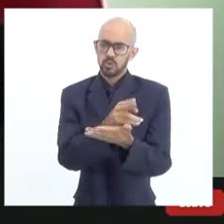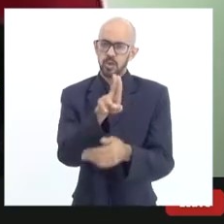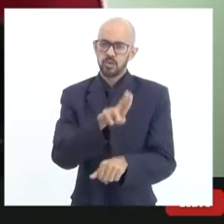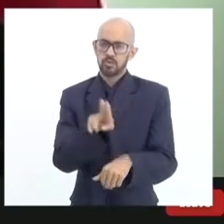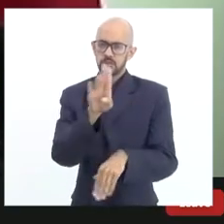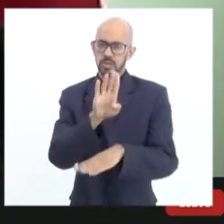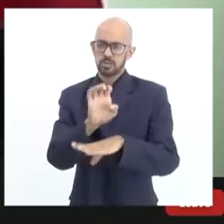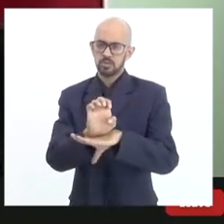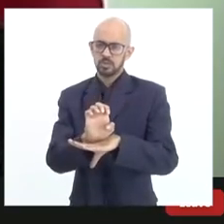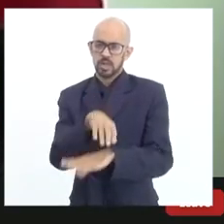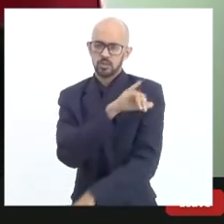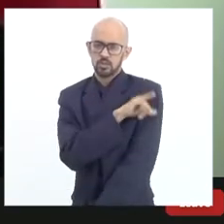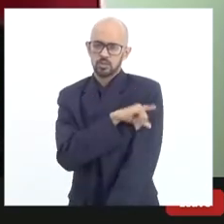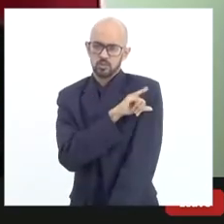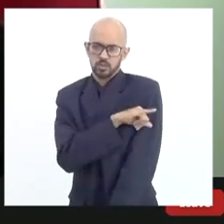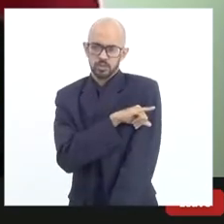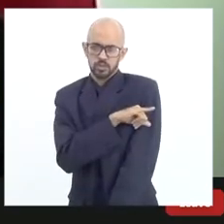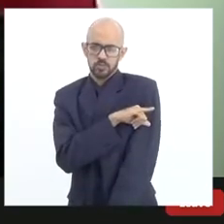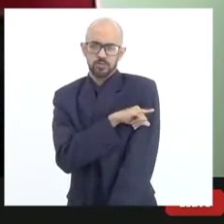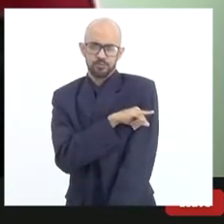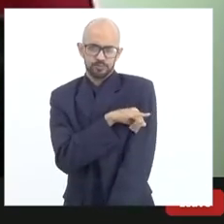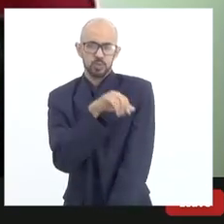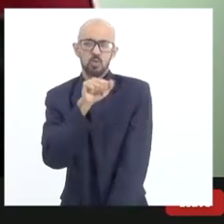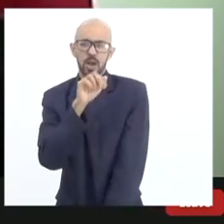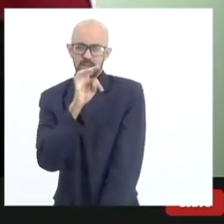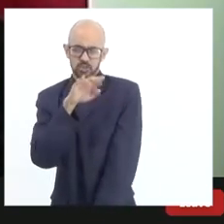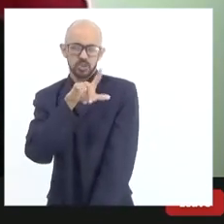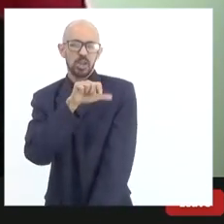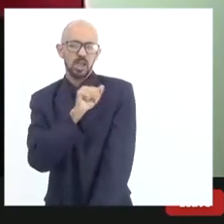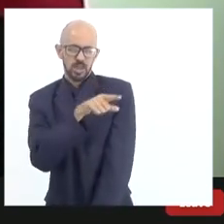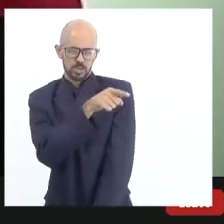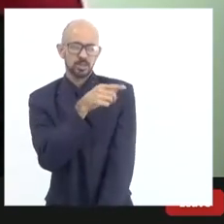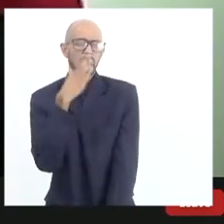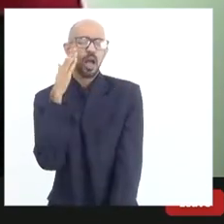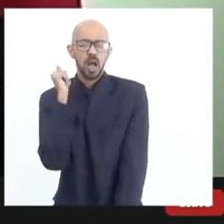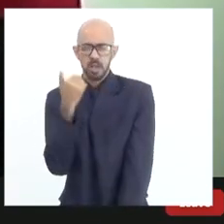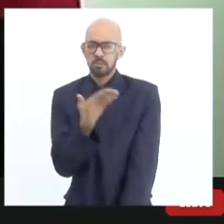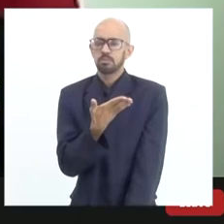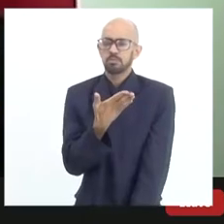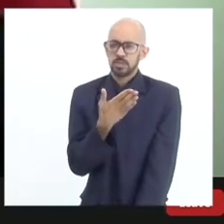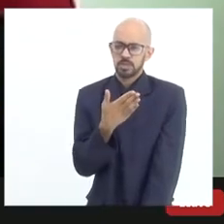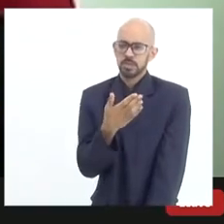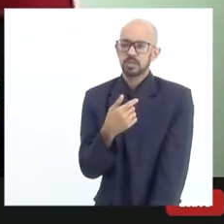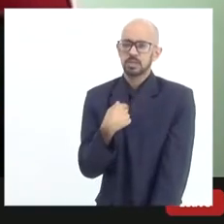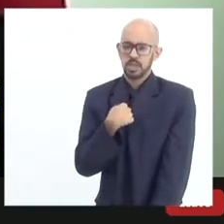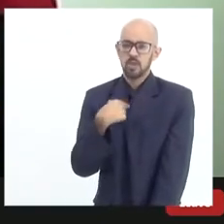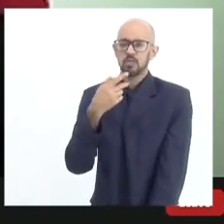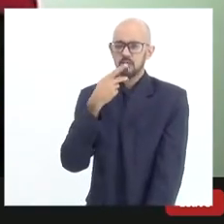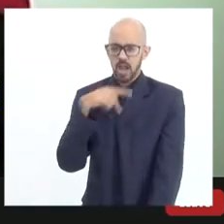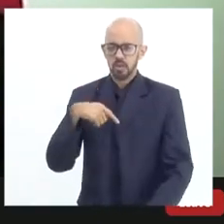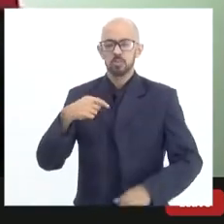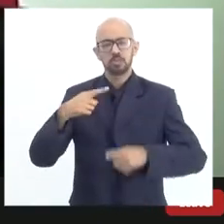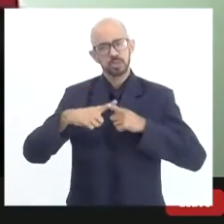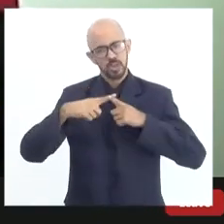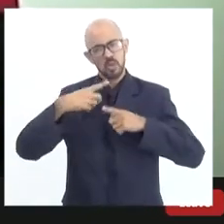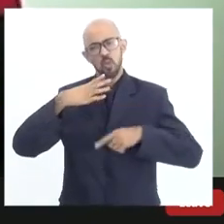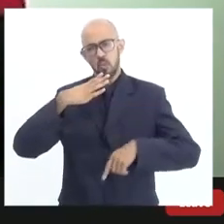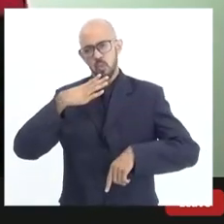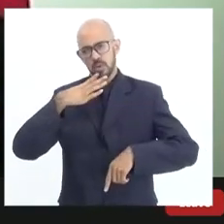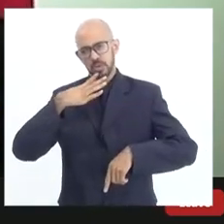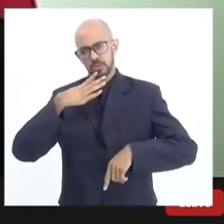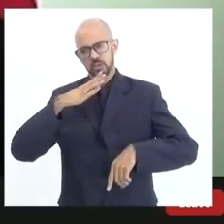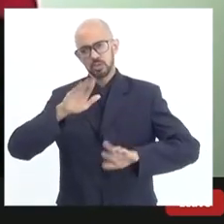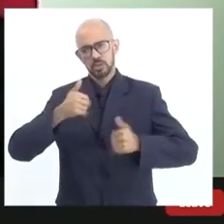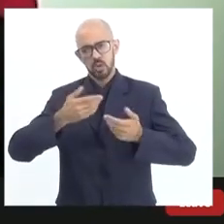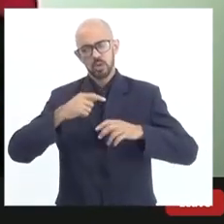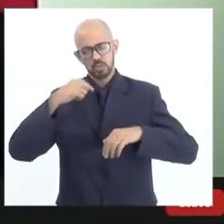por mim, com certeza falo por todos os integrantes dessa CPI. Então, respeitamos